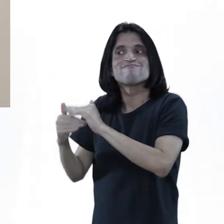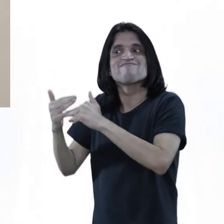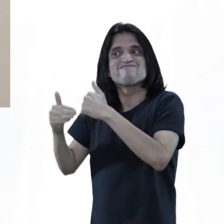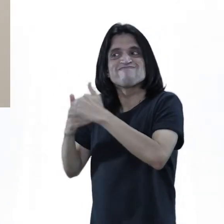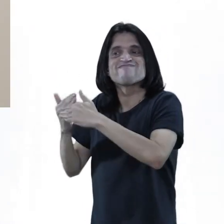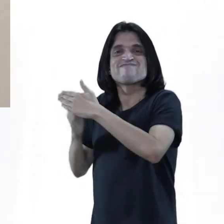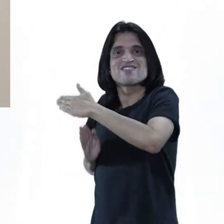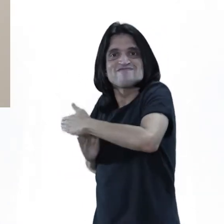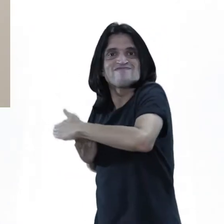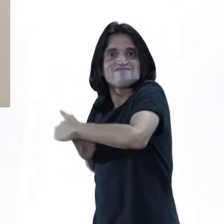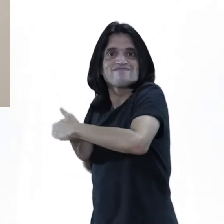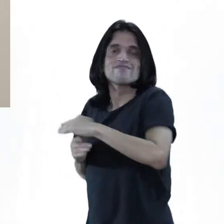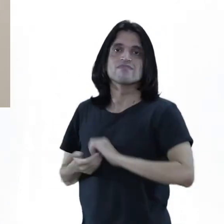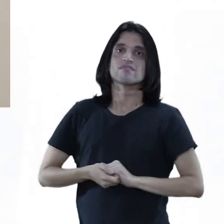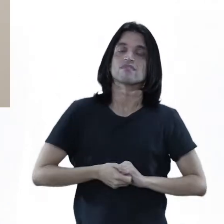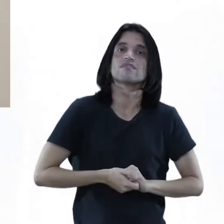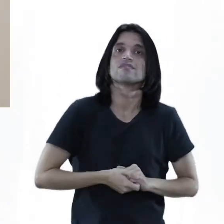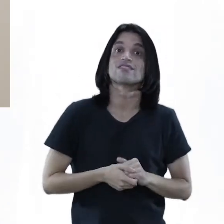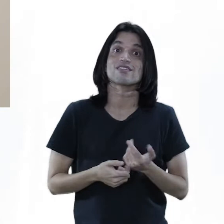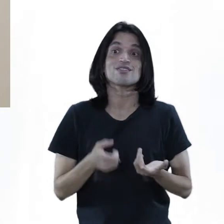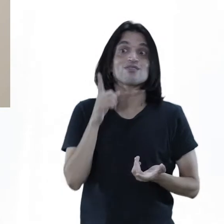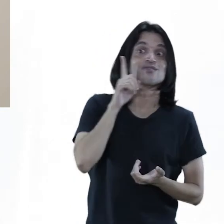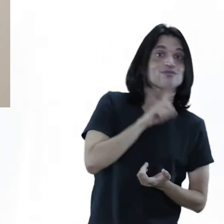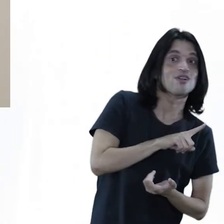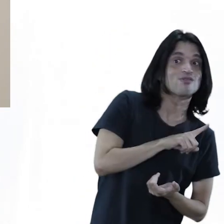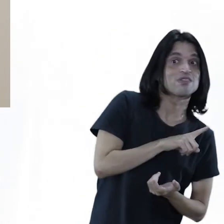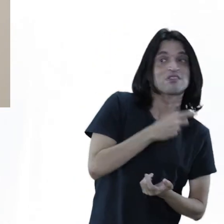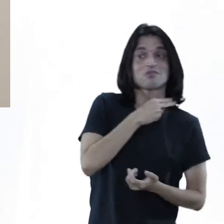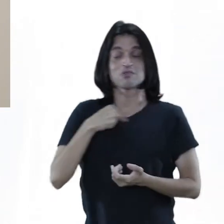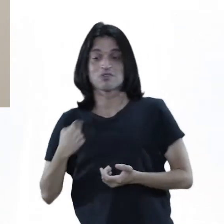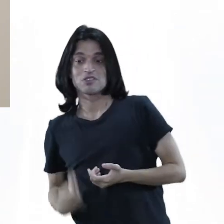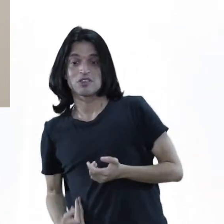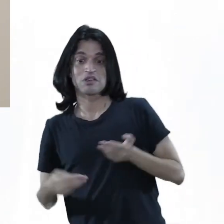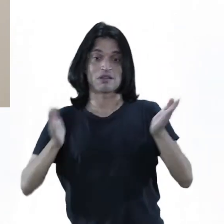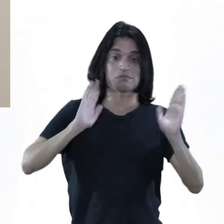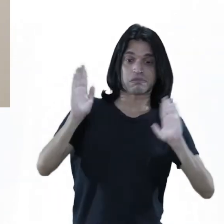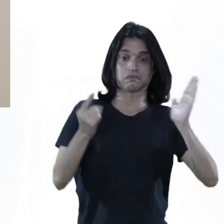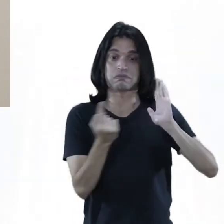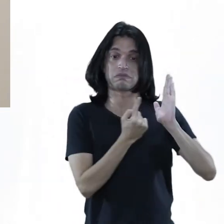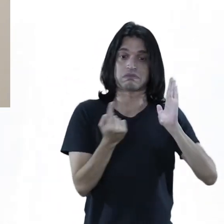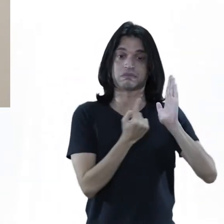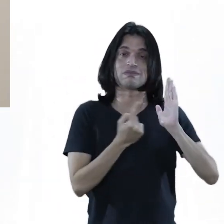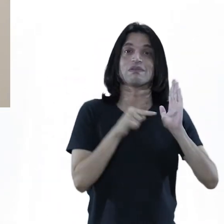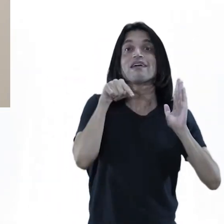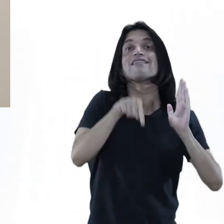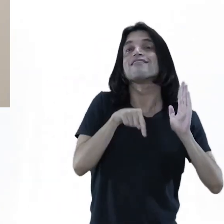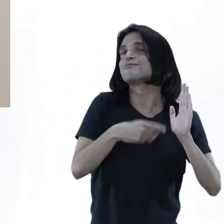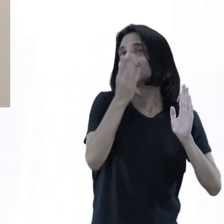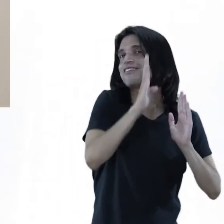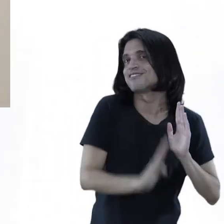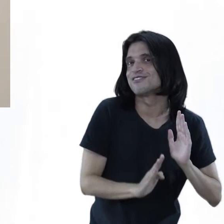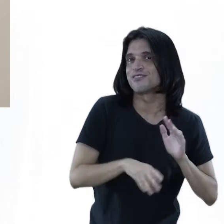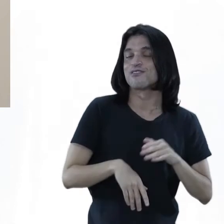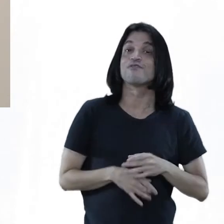No meio dessa briga entre Estados Unidos e China, adivinha quem está? O Brasil. Primeiro porque o Brasil é um grande parceiro econômico da